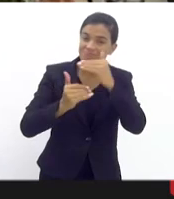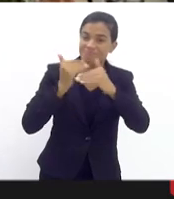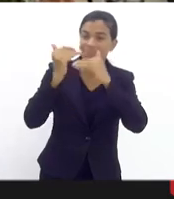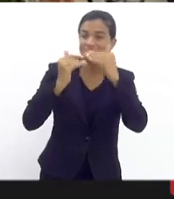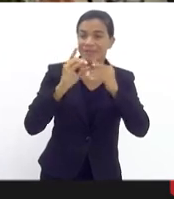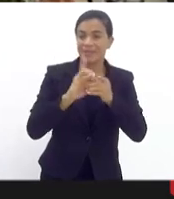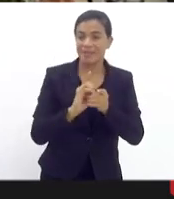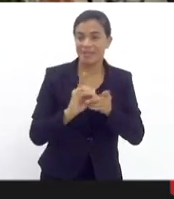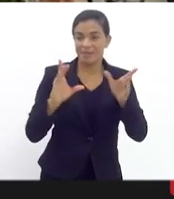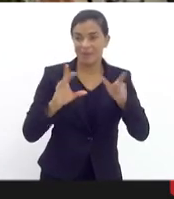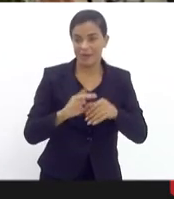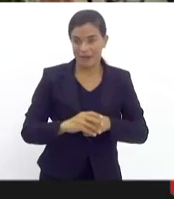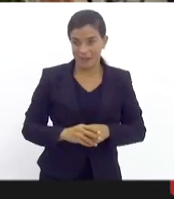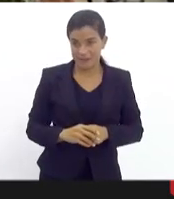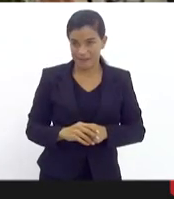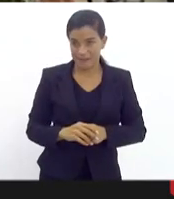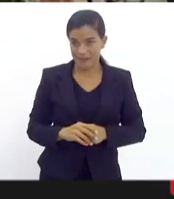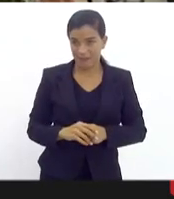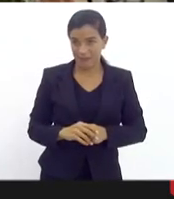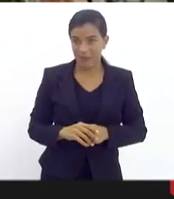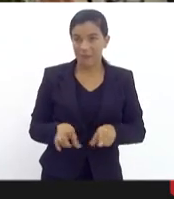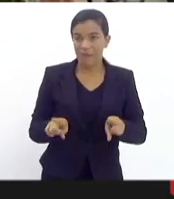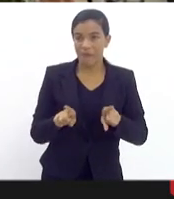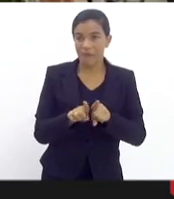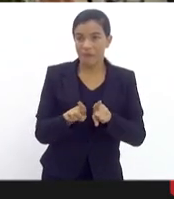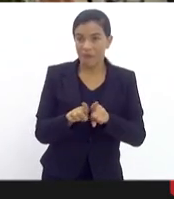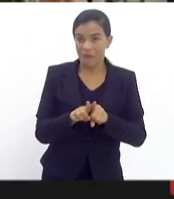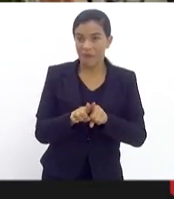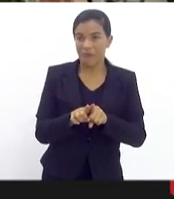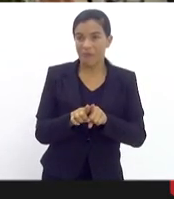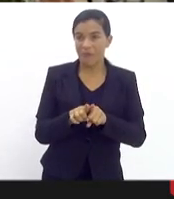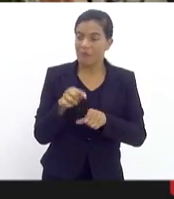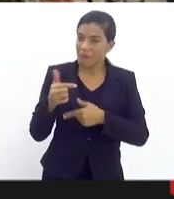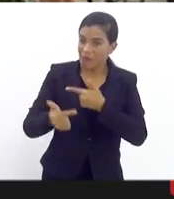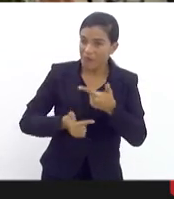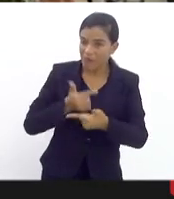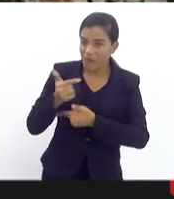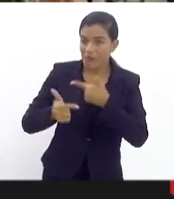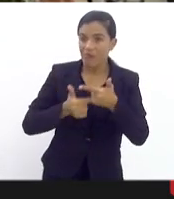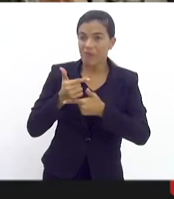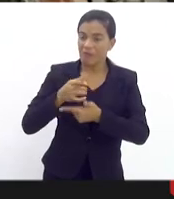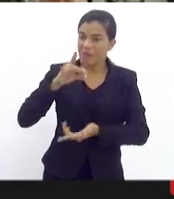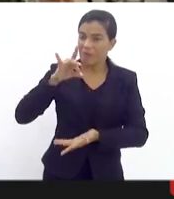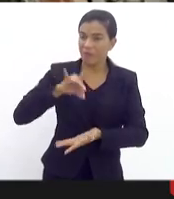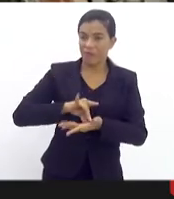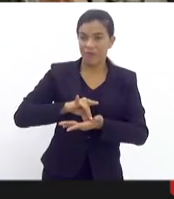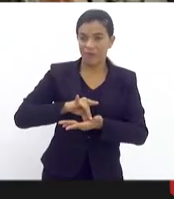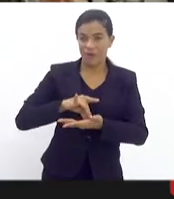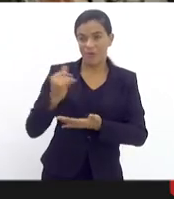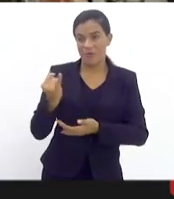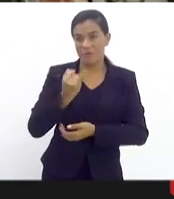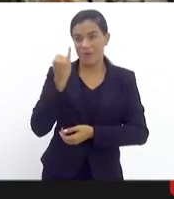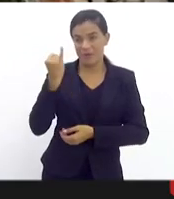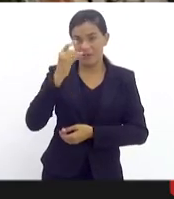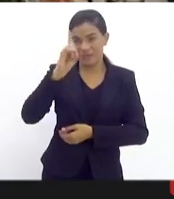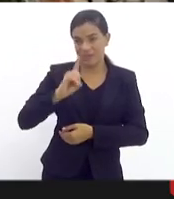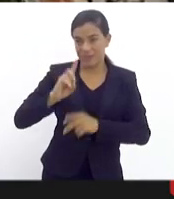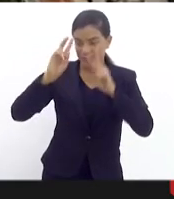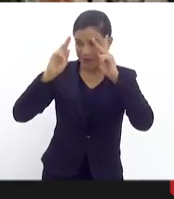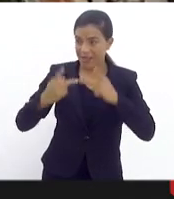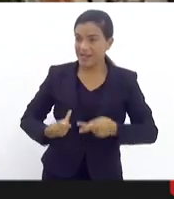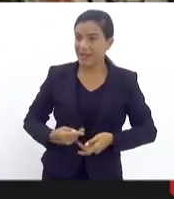democrático, que vão se expressar livremente. Então, nós estamos trabalhando na afirmação de um importante direito humano.